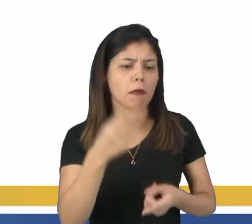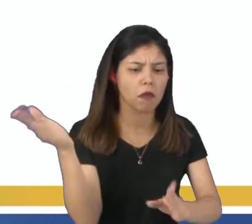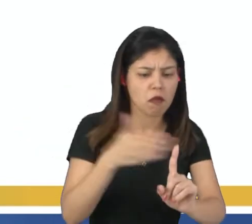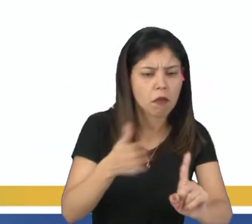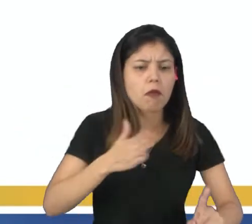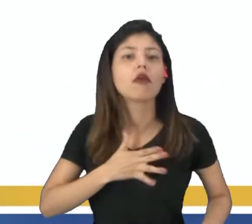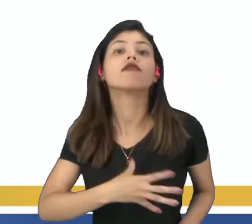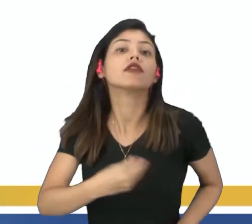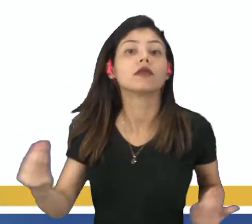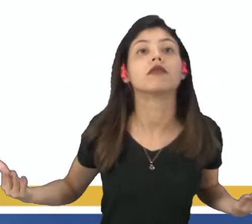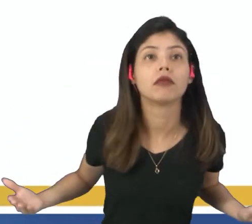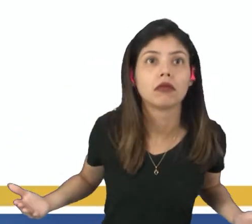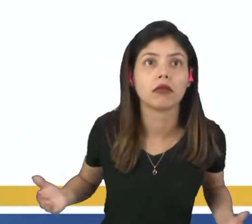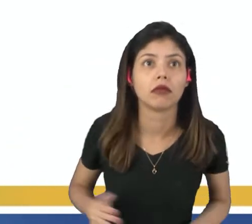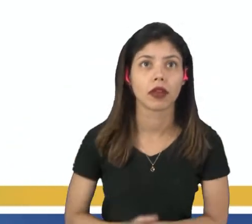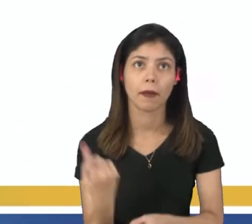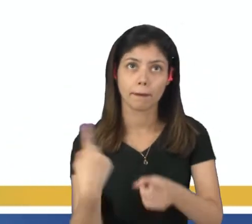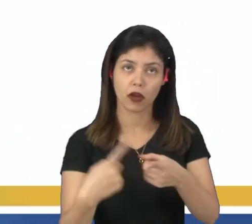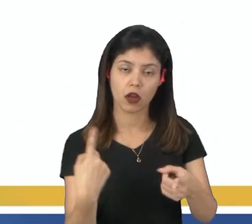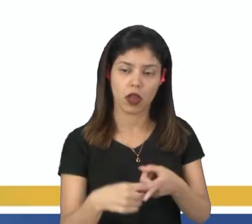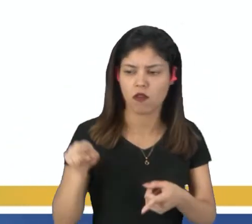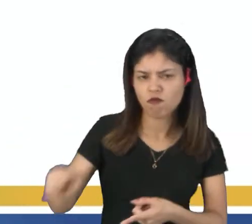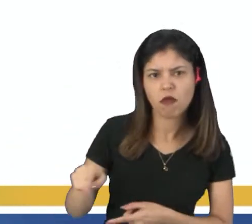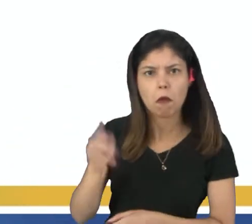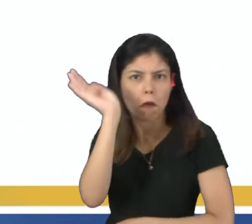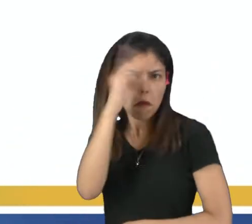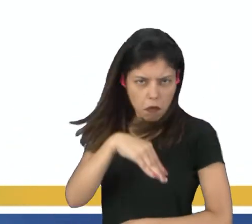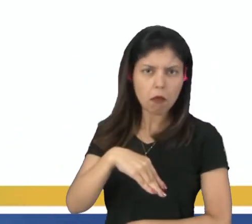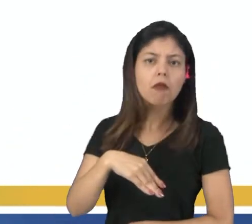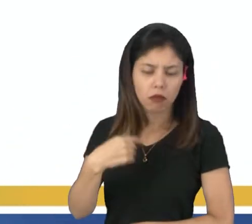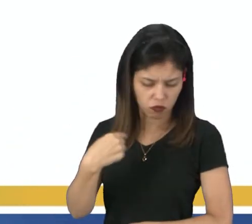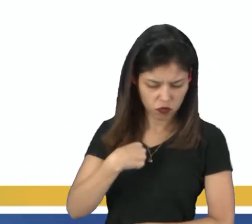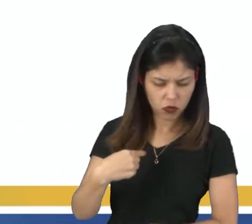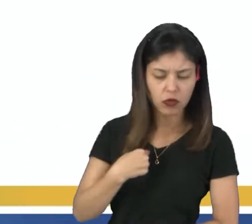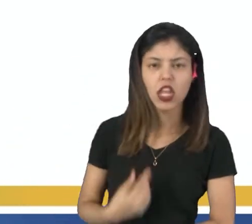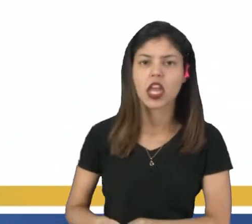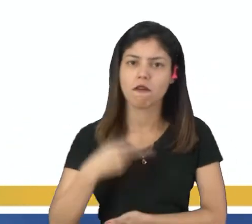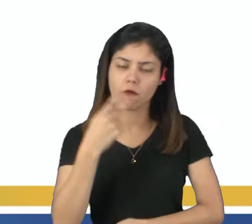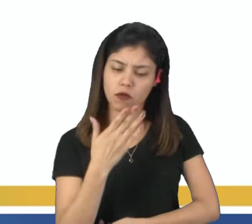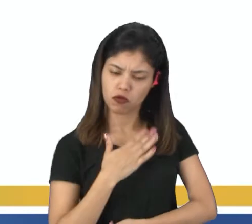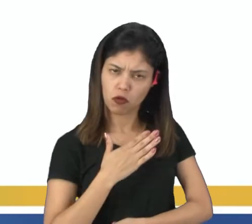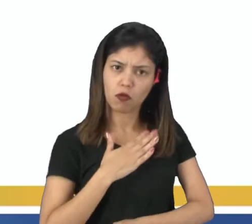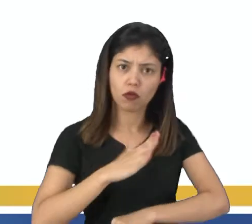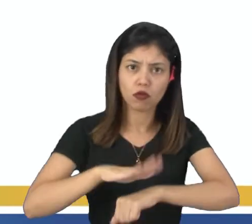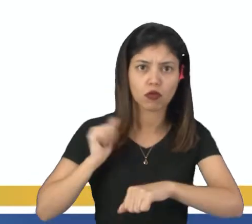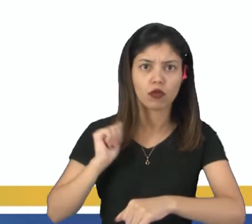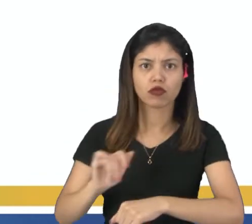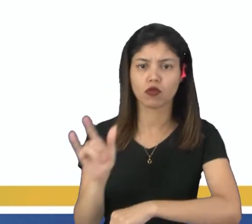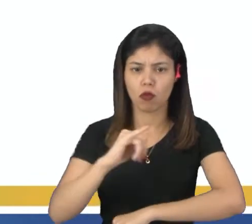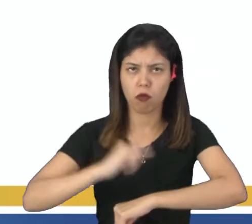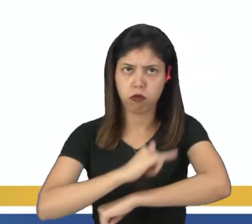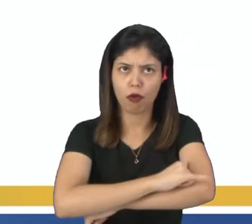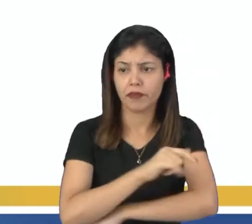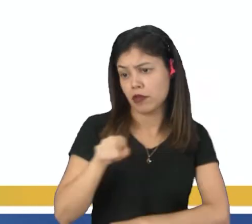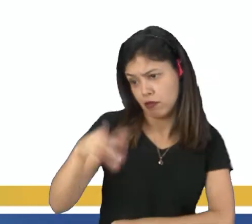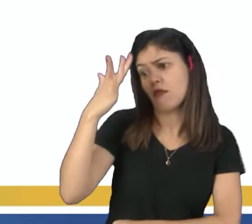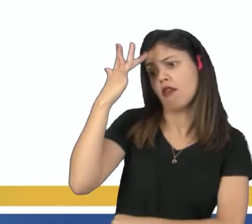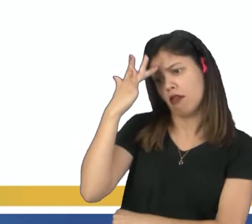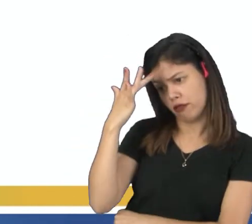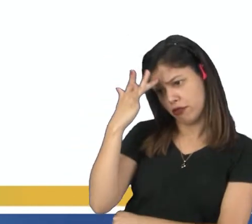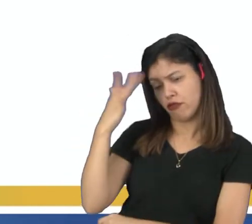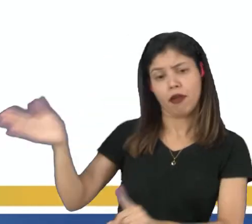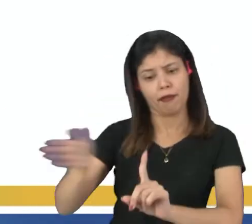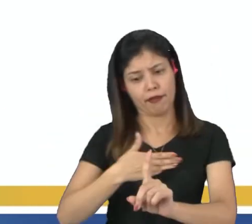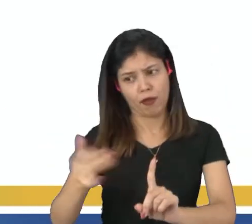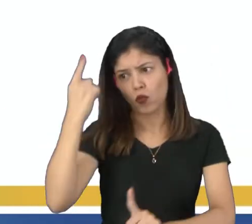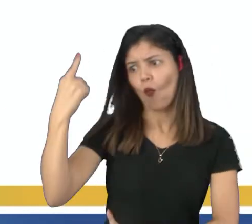senhora bateu no meu filho? Porque ele foi mal educado e me chamou de gorda. E a senhora acha que vai emagrecer